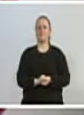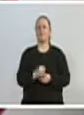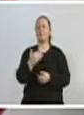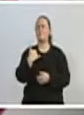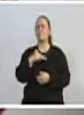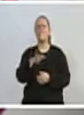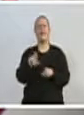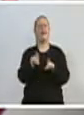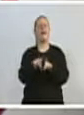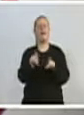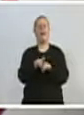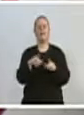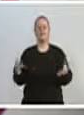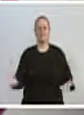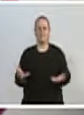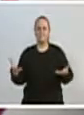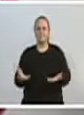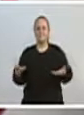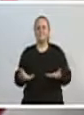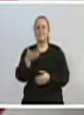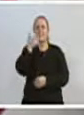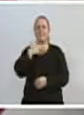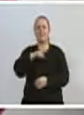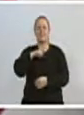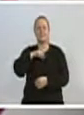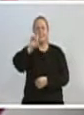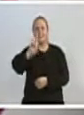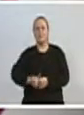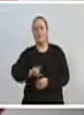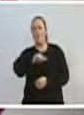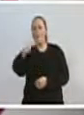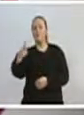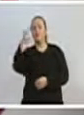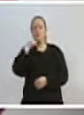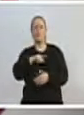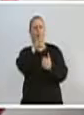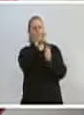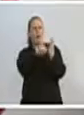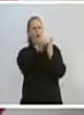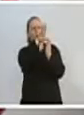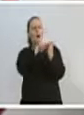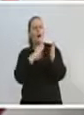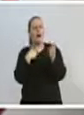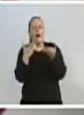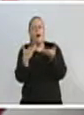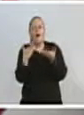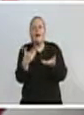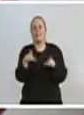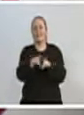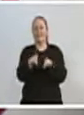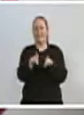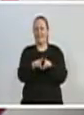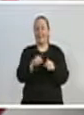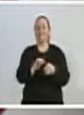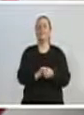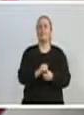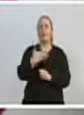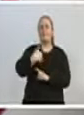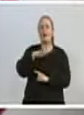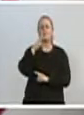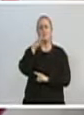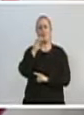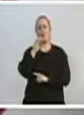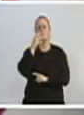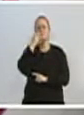incentivador para que as demais crianças com alguma deficiência continuem praticando. São mais de 400 crianças no nosso município, por isso que eu volto a essa tribuna para